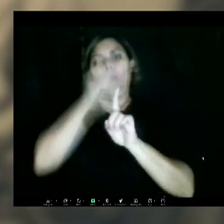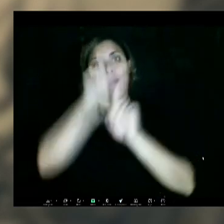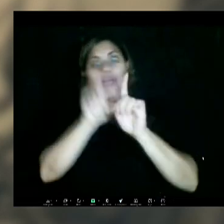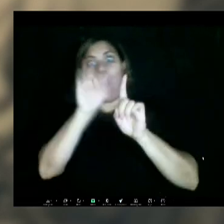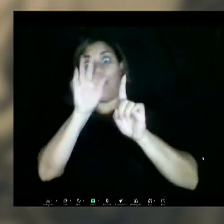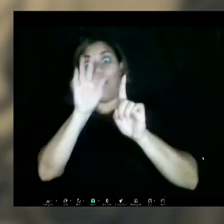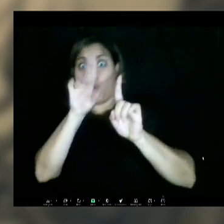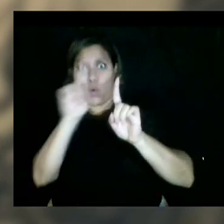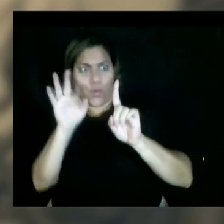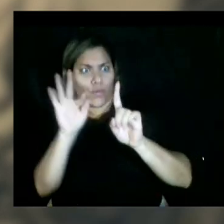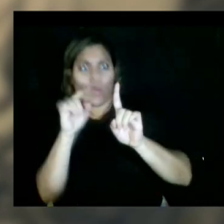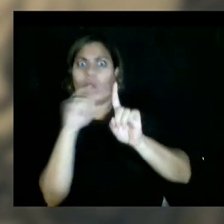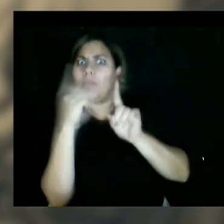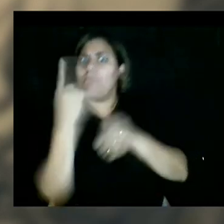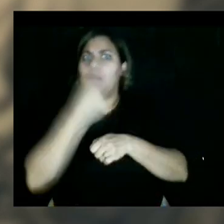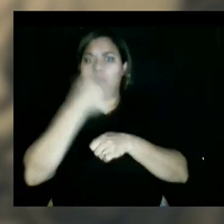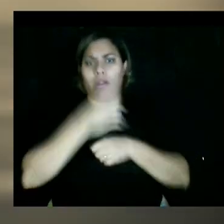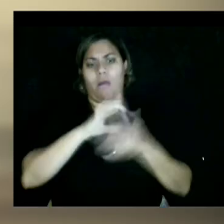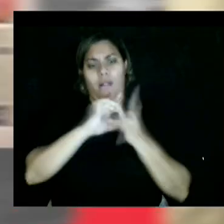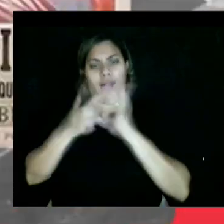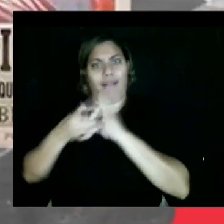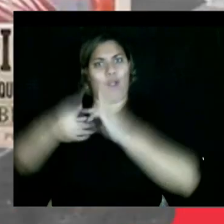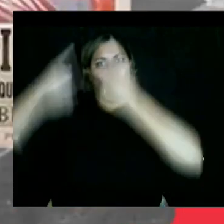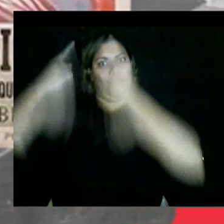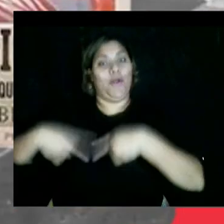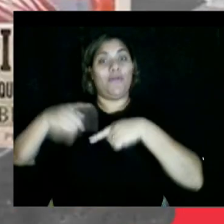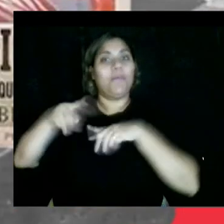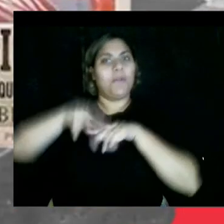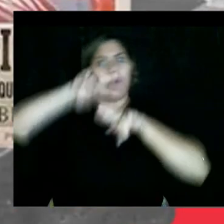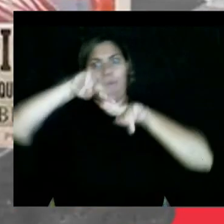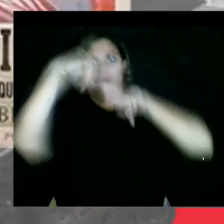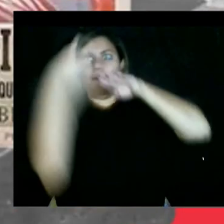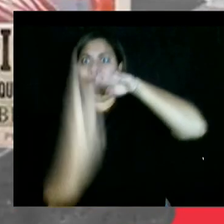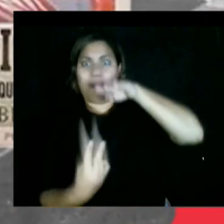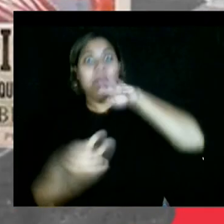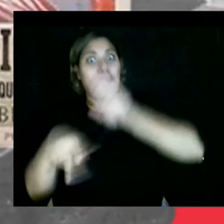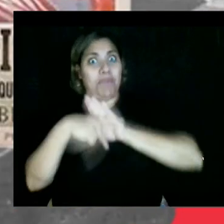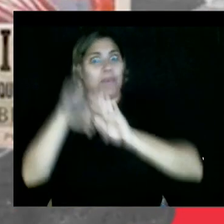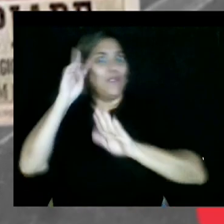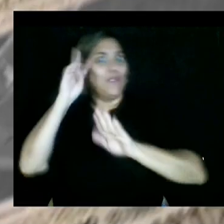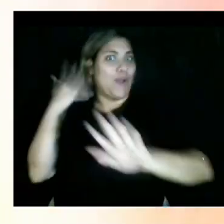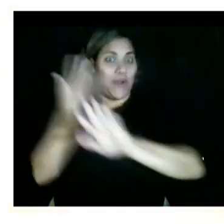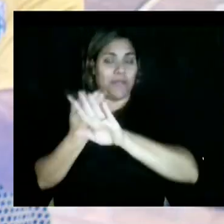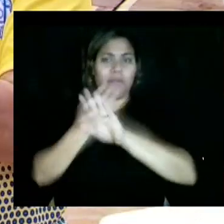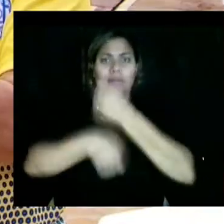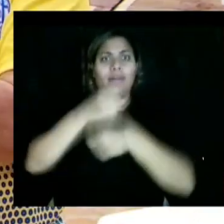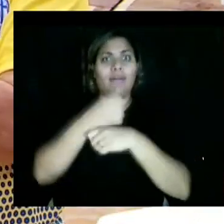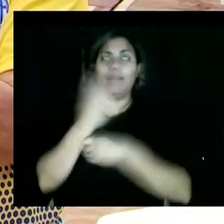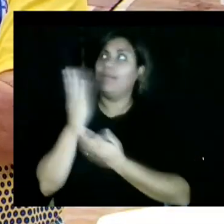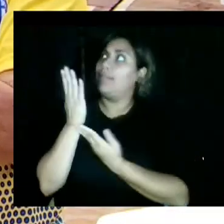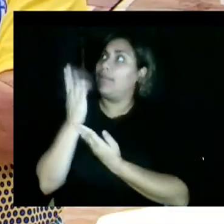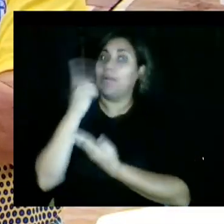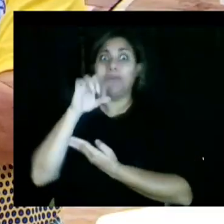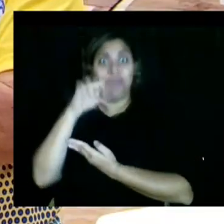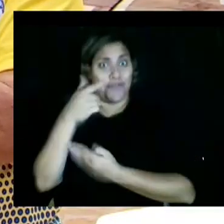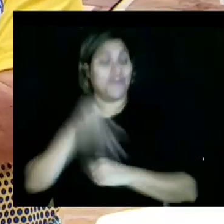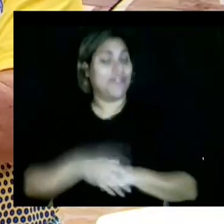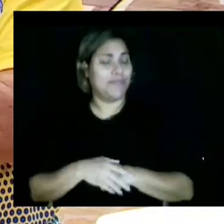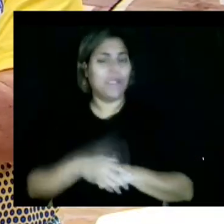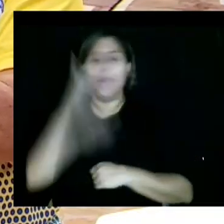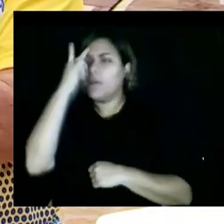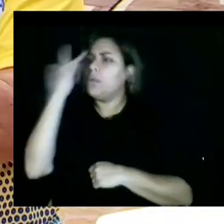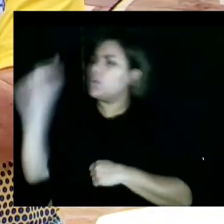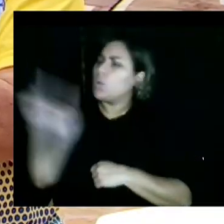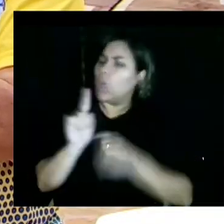prova olímpica de saltos ornamentais na história, nos Jogos da Antuérpia em 1920. E para falar mais sobre essa modalidade,